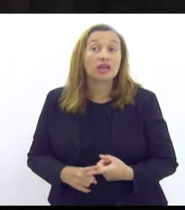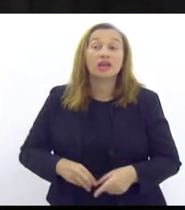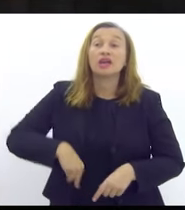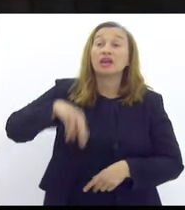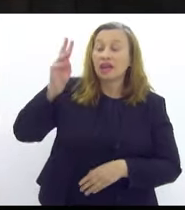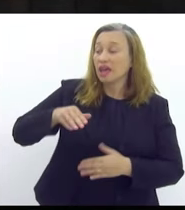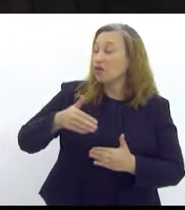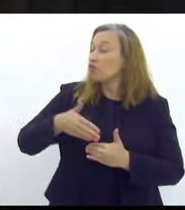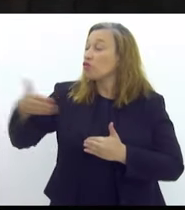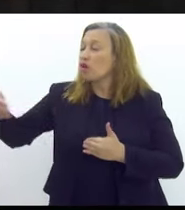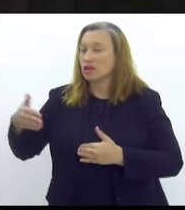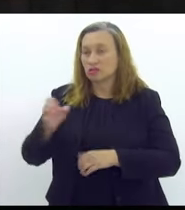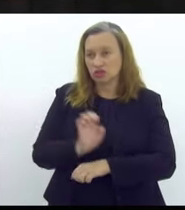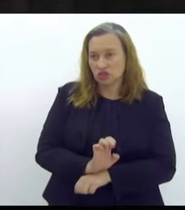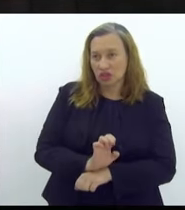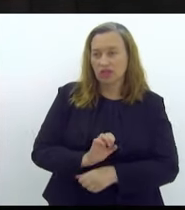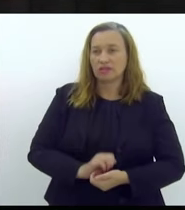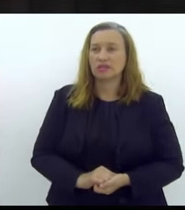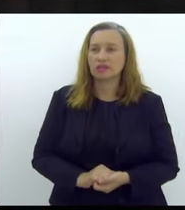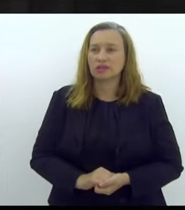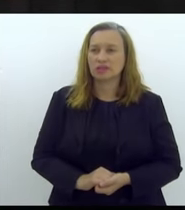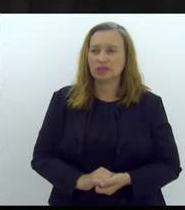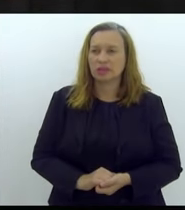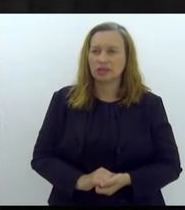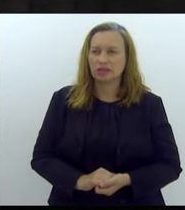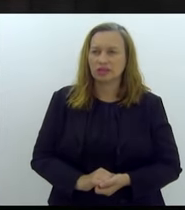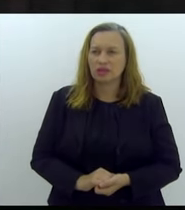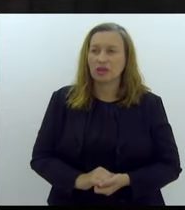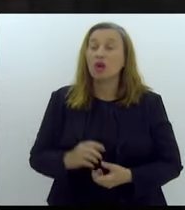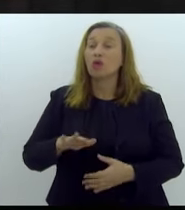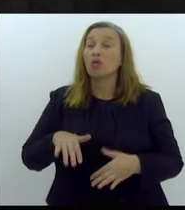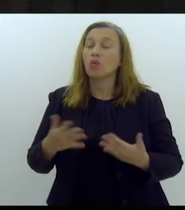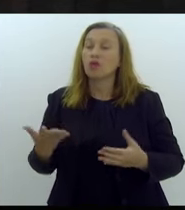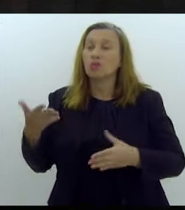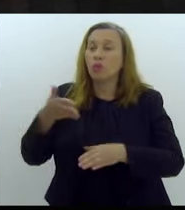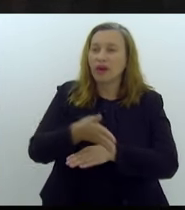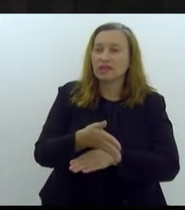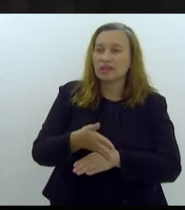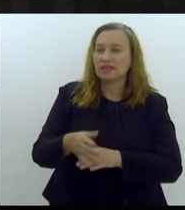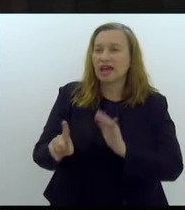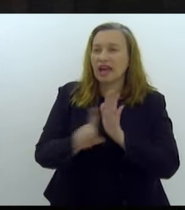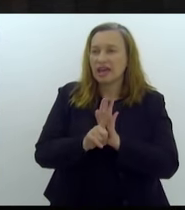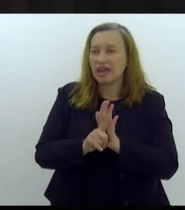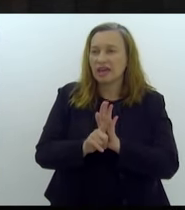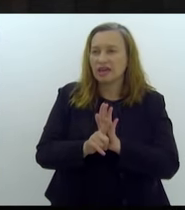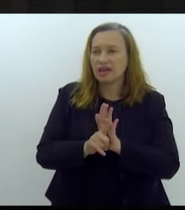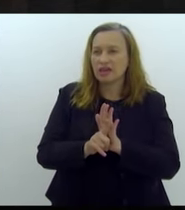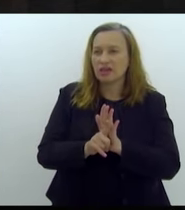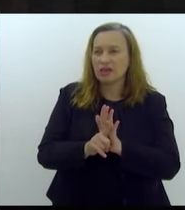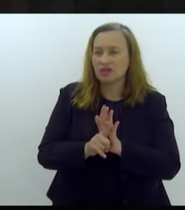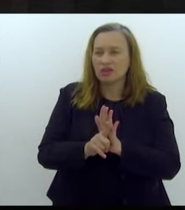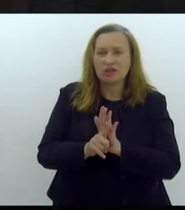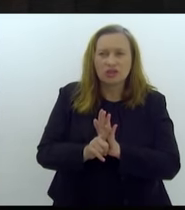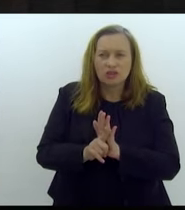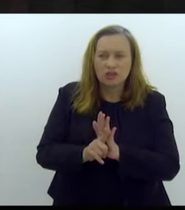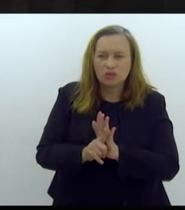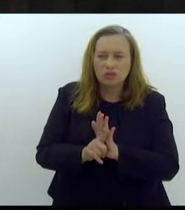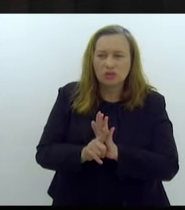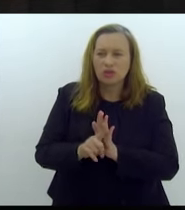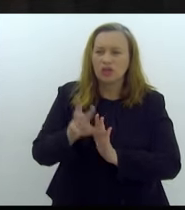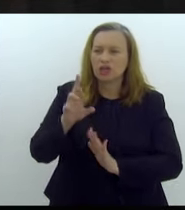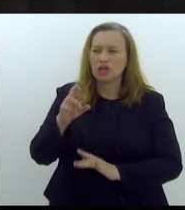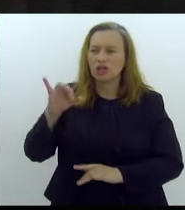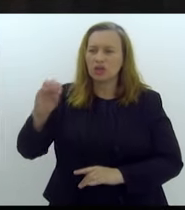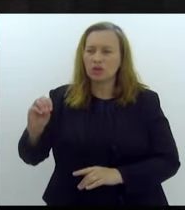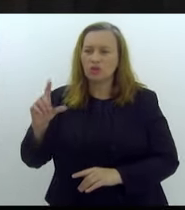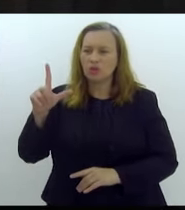do Estado, quando entra na lei do Rio Log, que é a lei